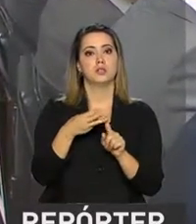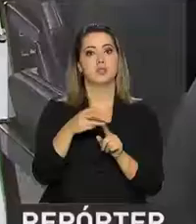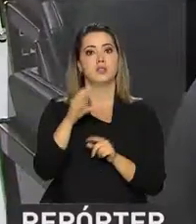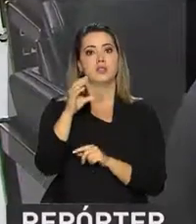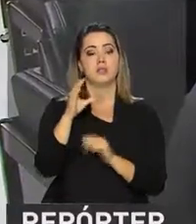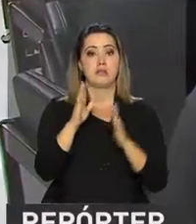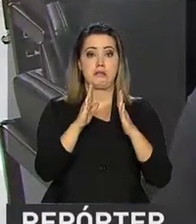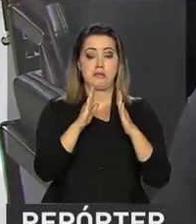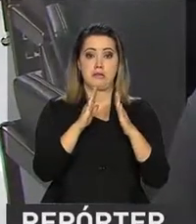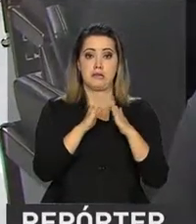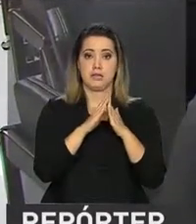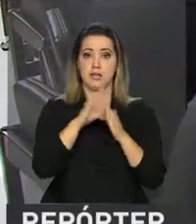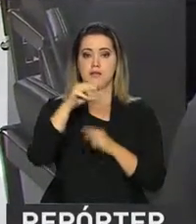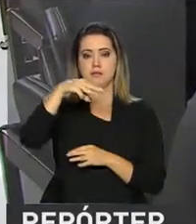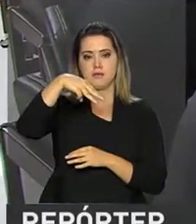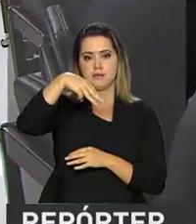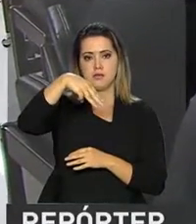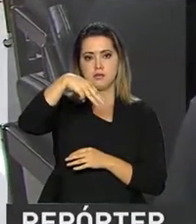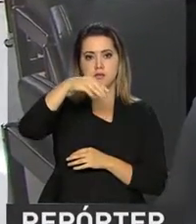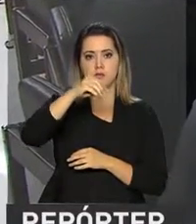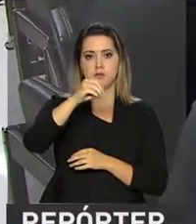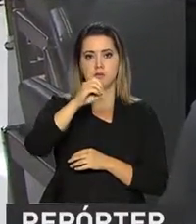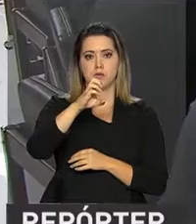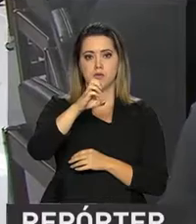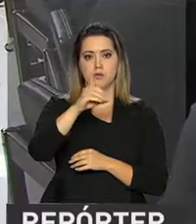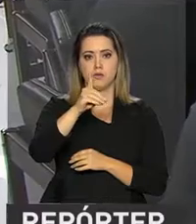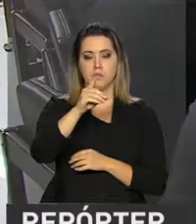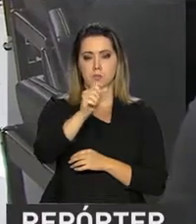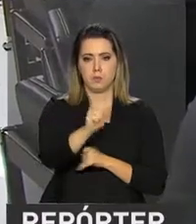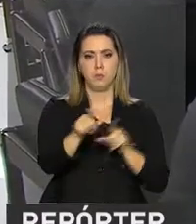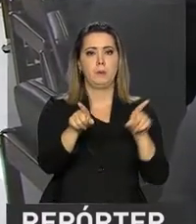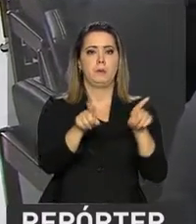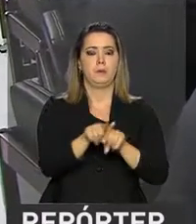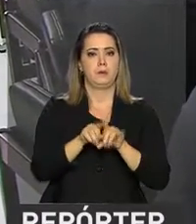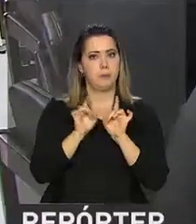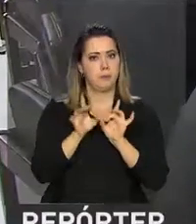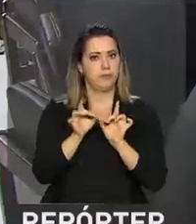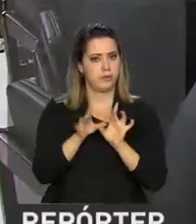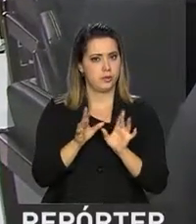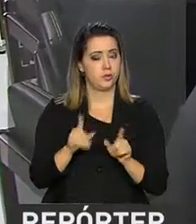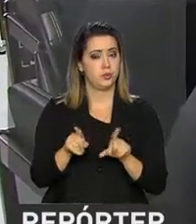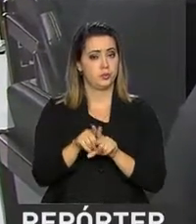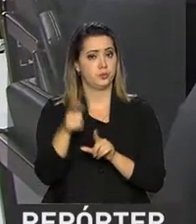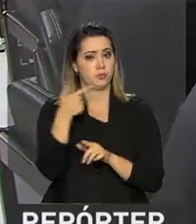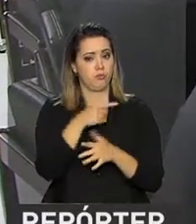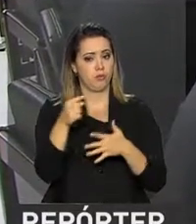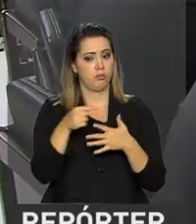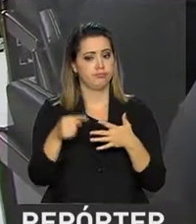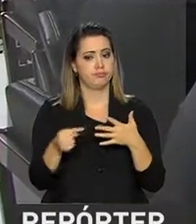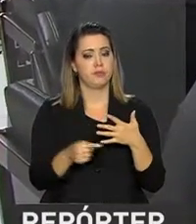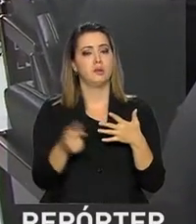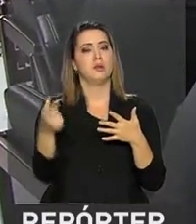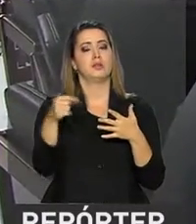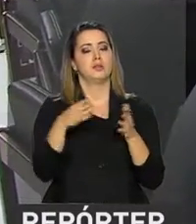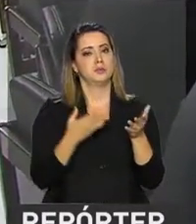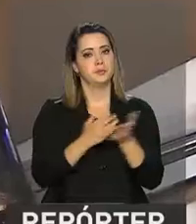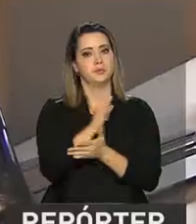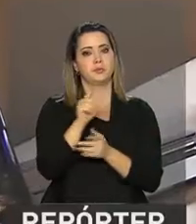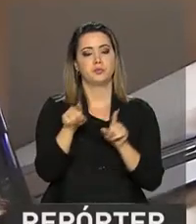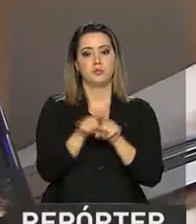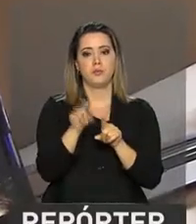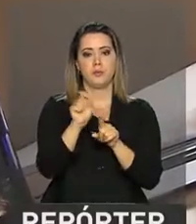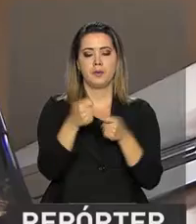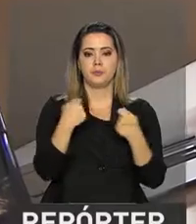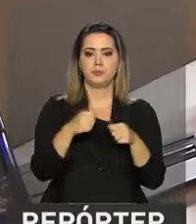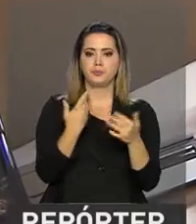moeda vou entrar no programa de desestatização do governo federal outros projetos também vão passar a ser